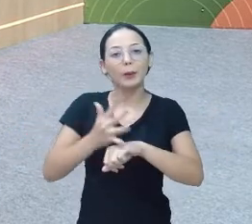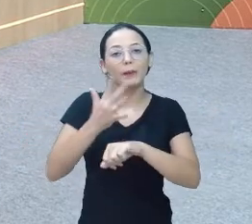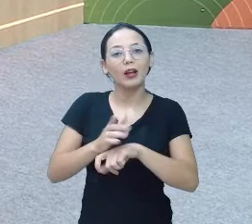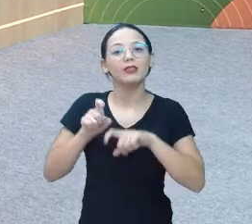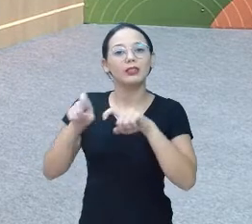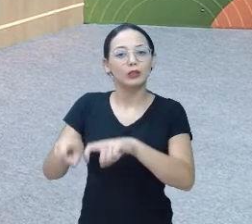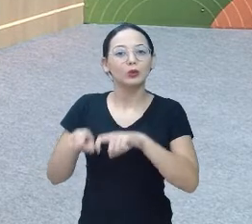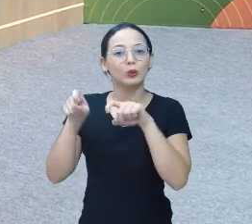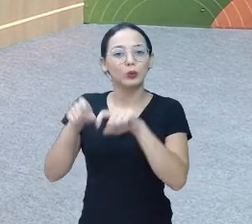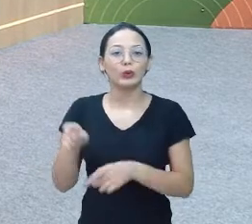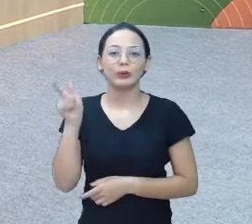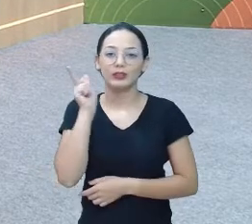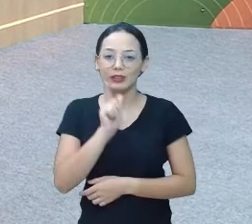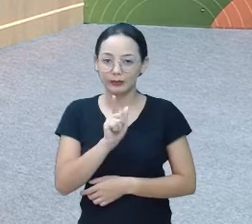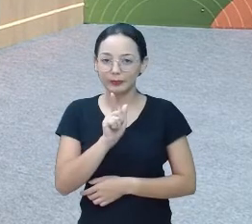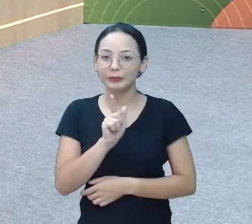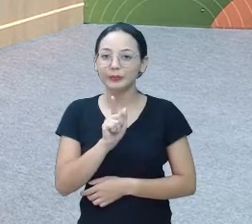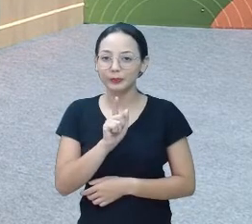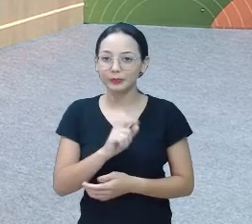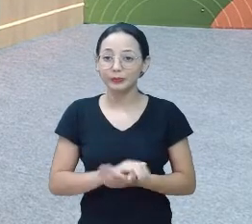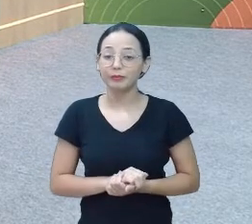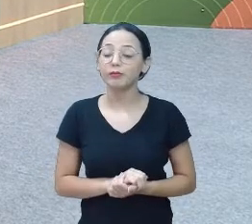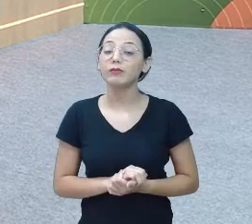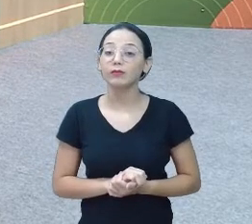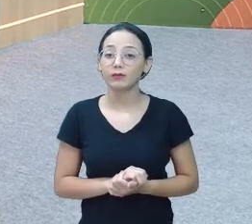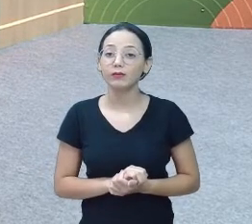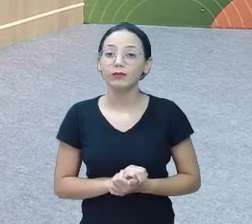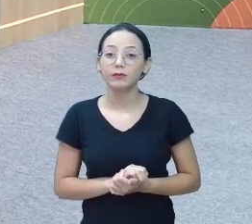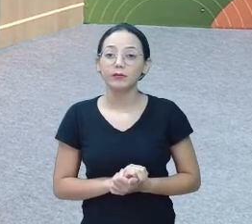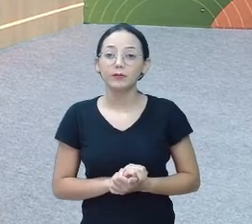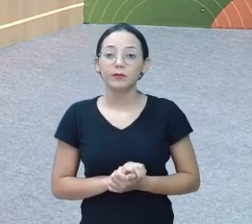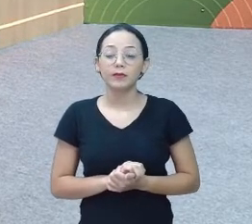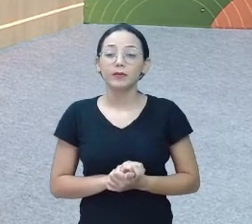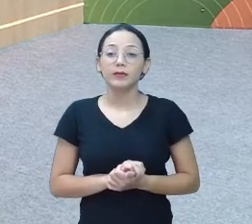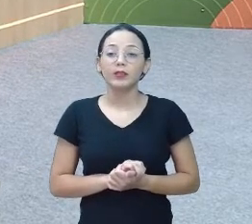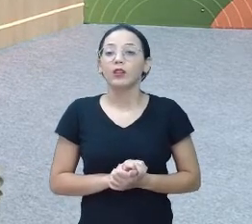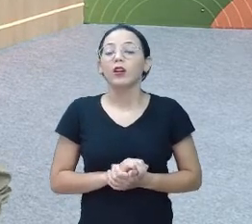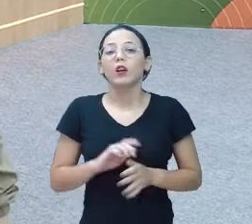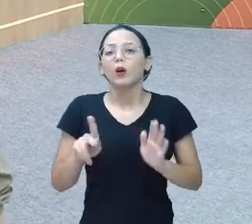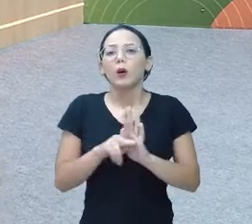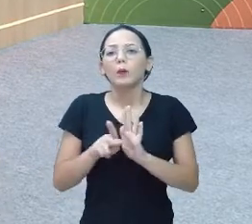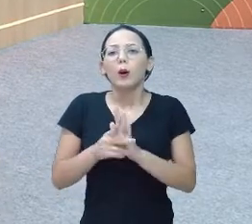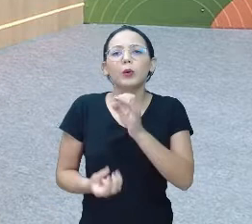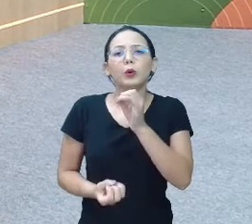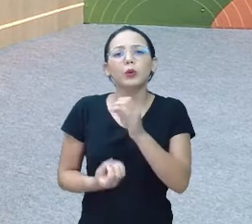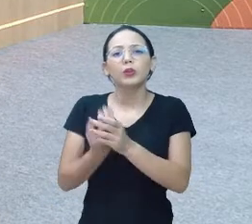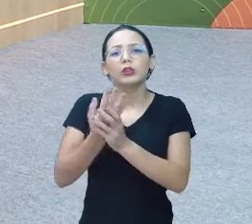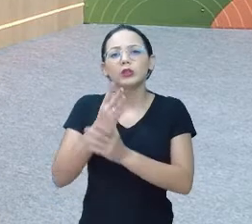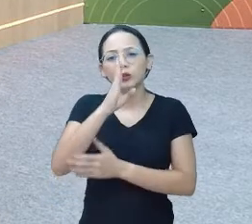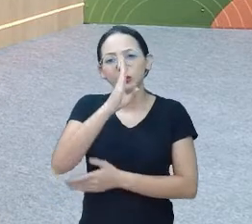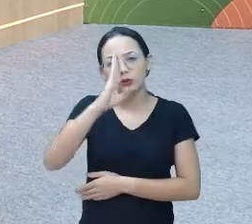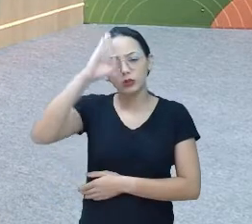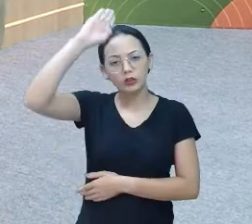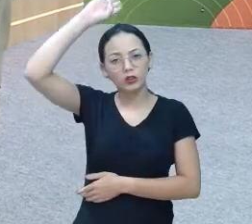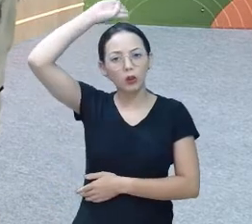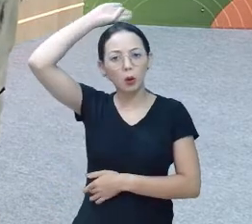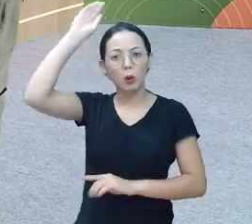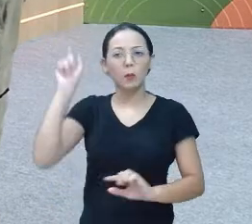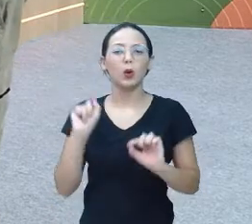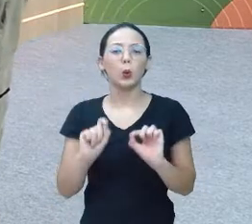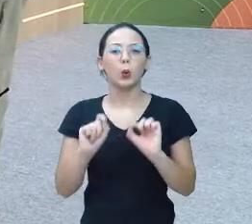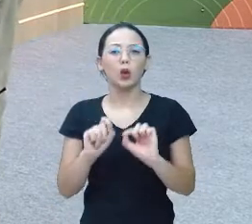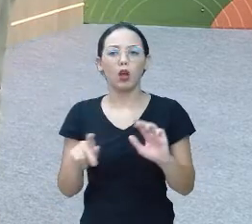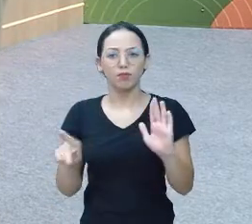da agricultura. Outra coisa, atribui-se a fundação de Roma de